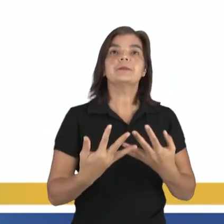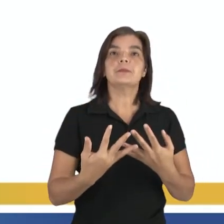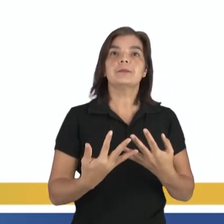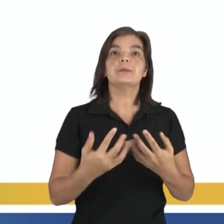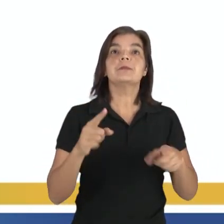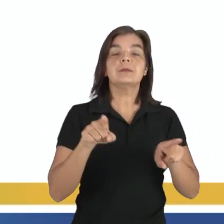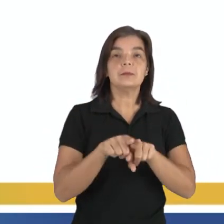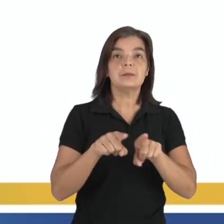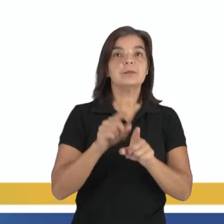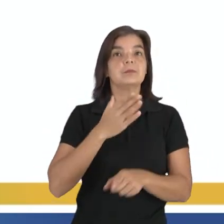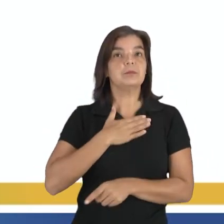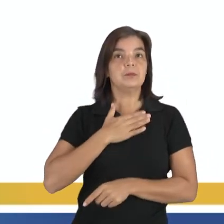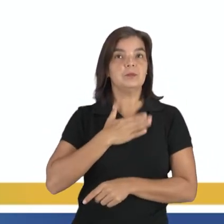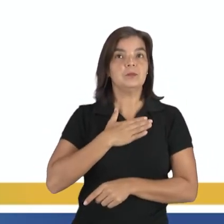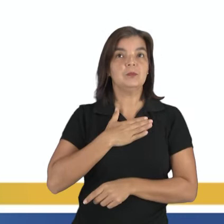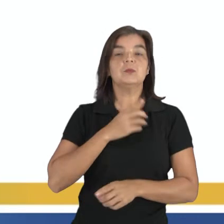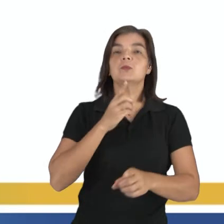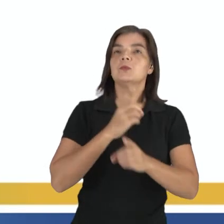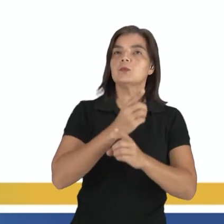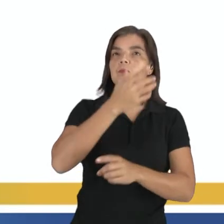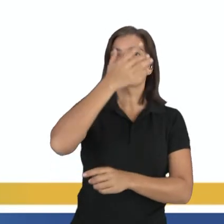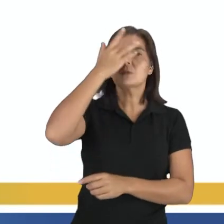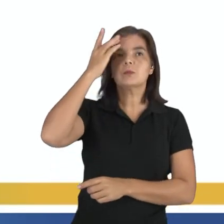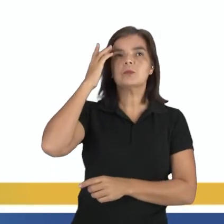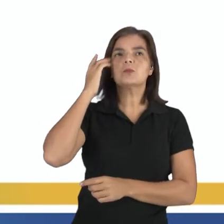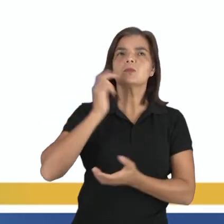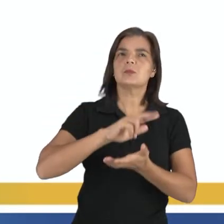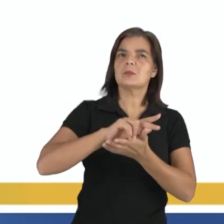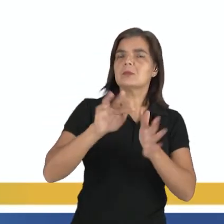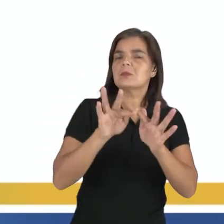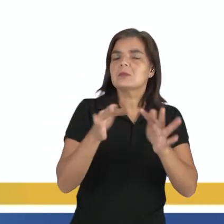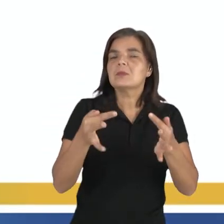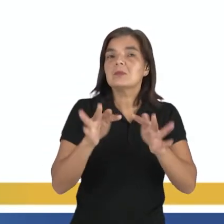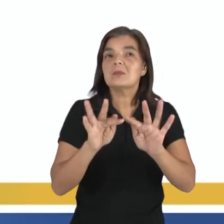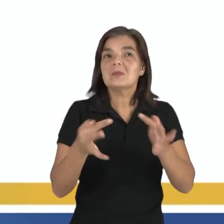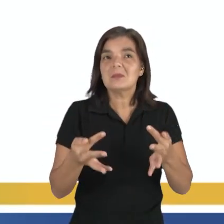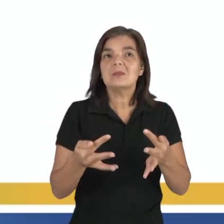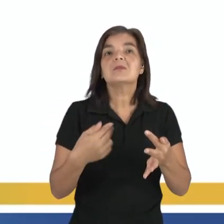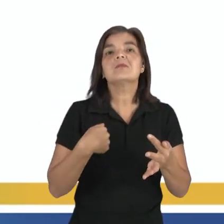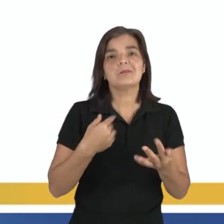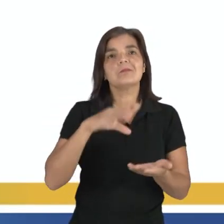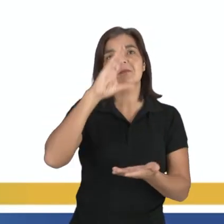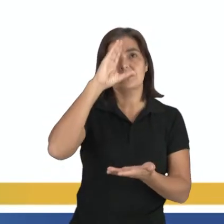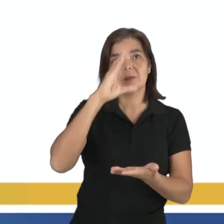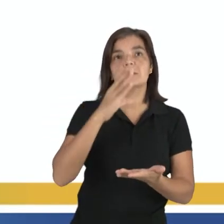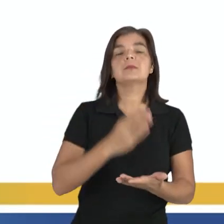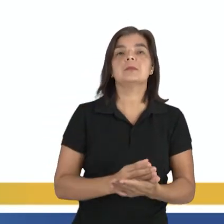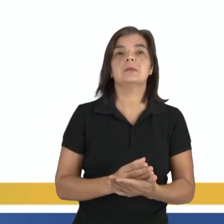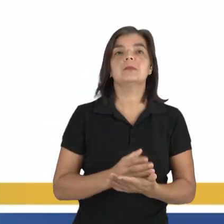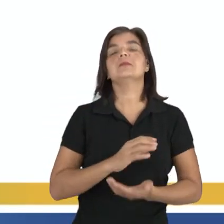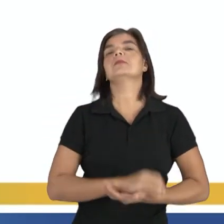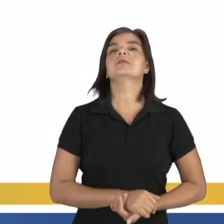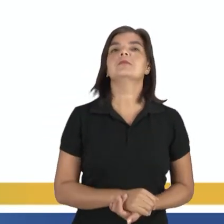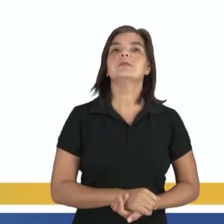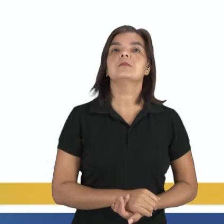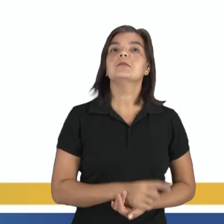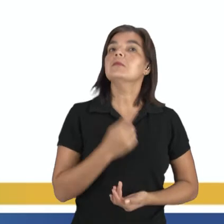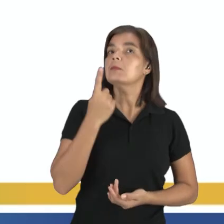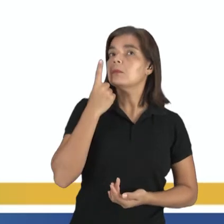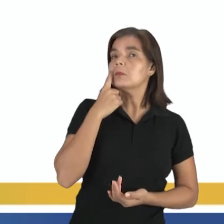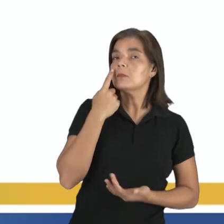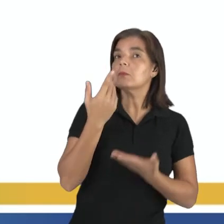lembrou-se de dizer: isto é meu, e encontrou pessoas suficientemente simples para